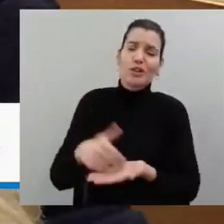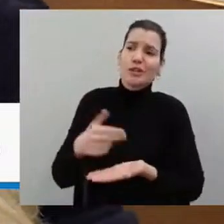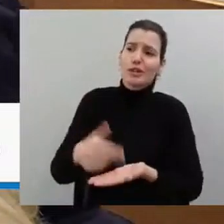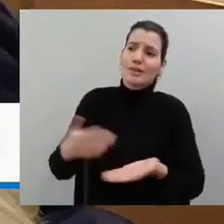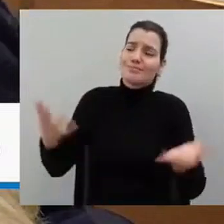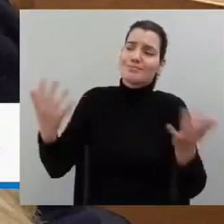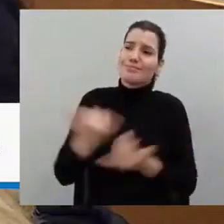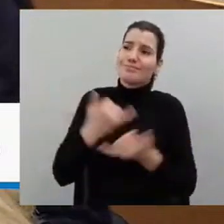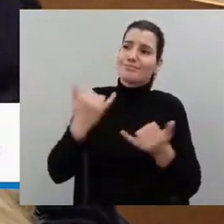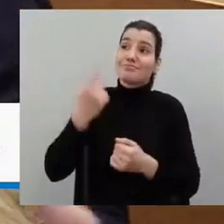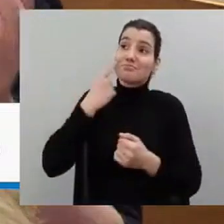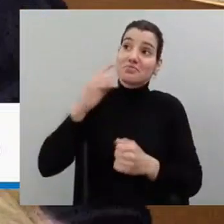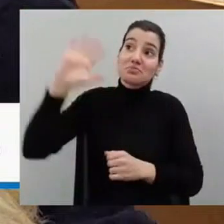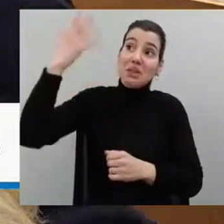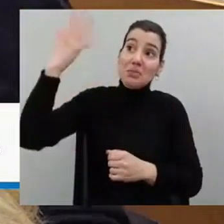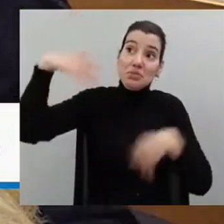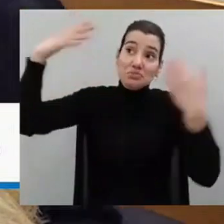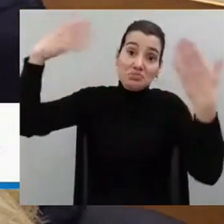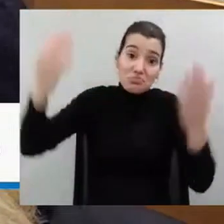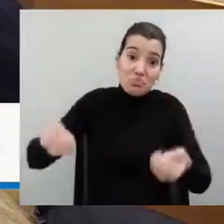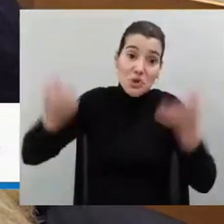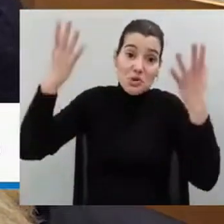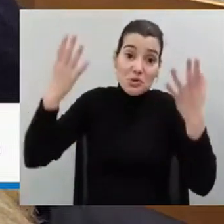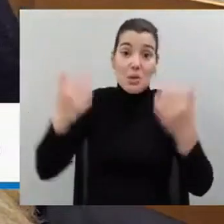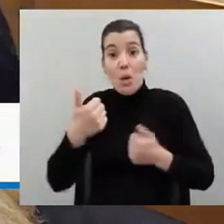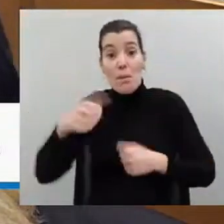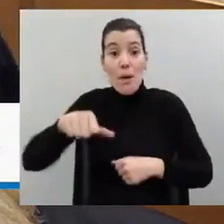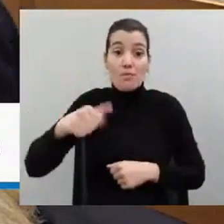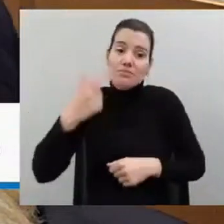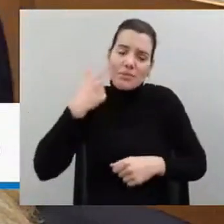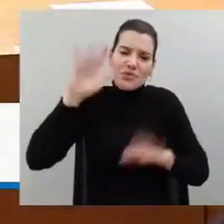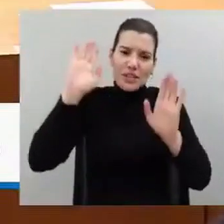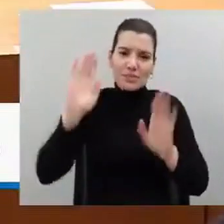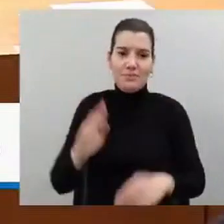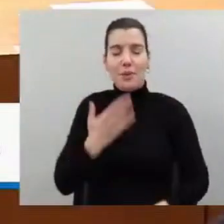um dia aconteça qualquer coisa, boa ou má, logo se vê. Obrigado, Sr. Presidente. Sr. Deputado Domingos.